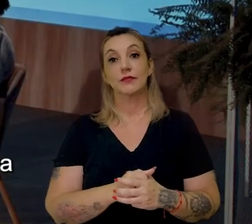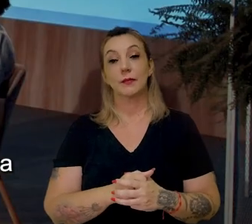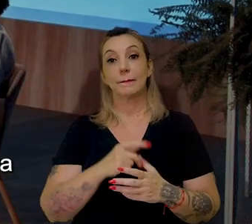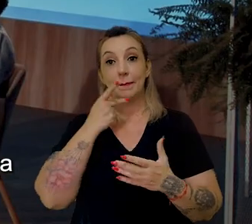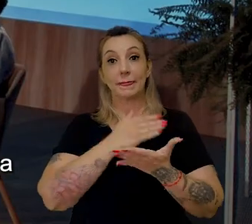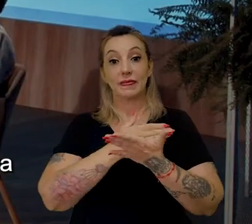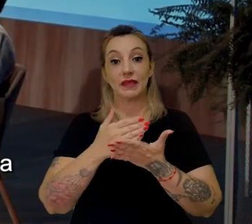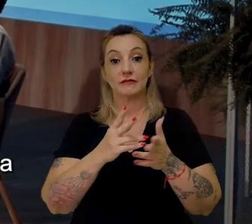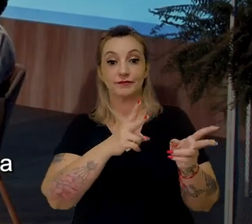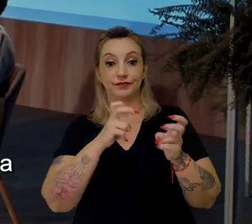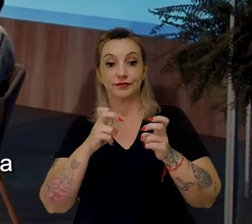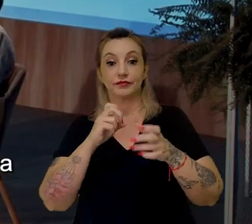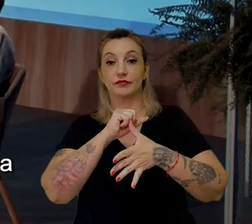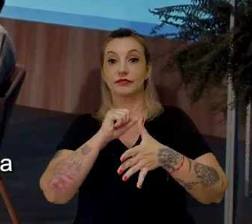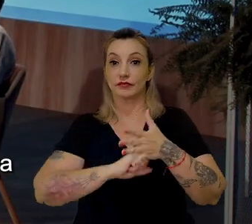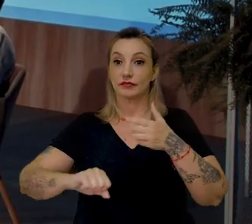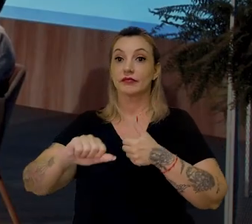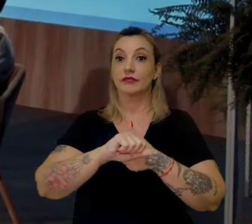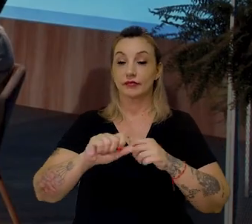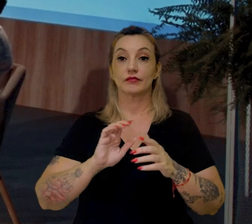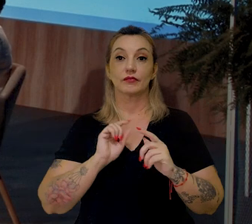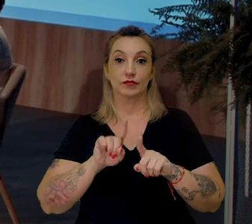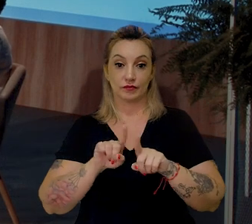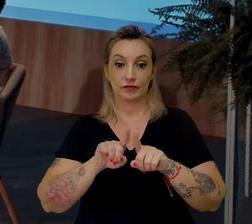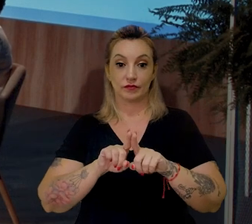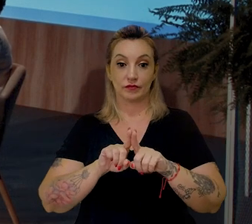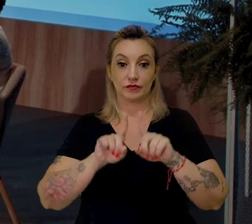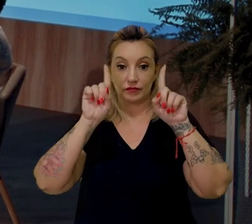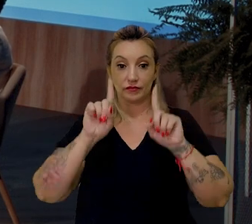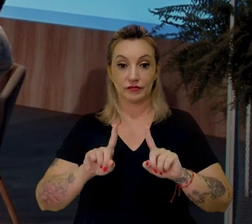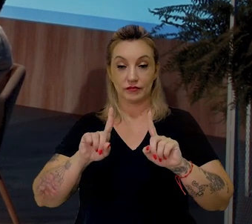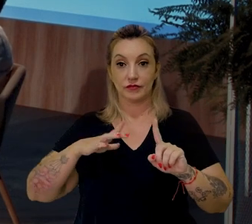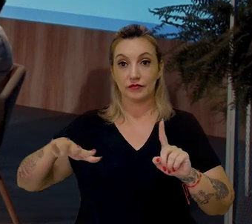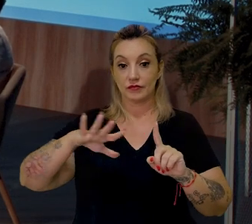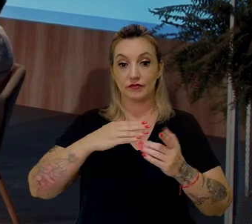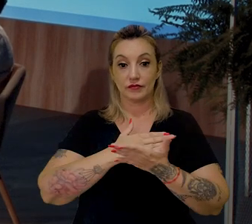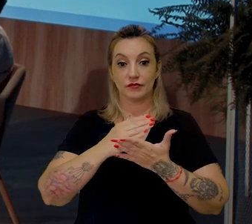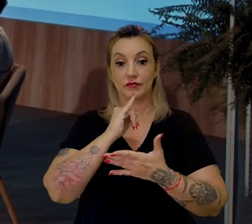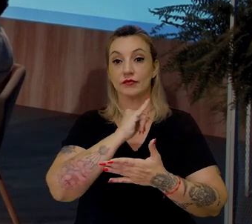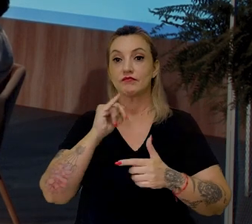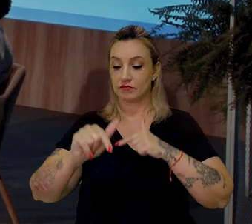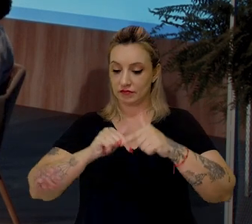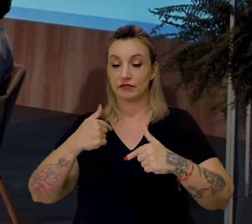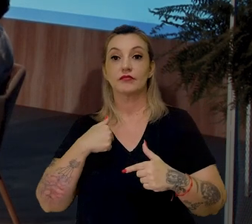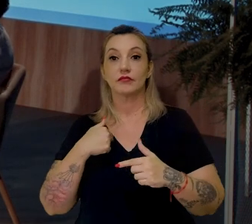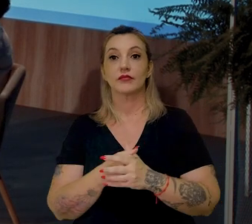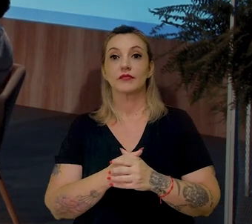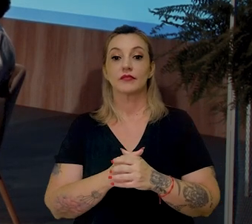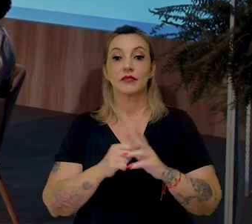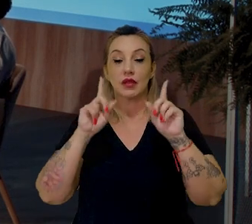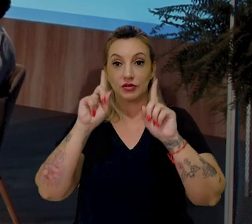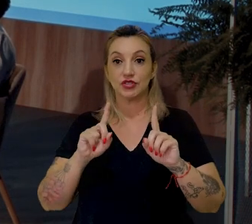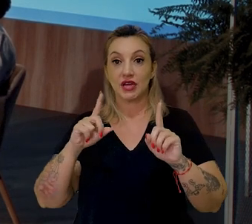falo a partir de uma perspectiva da sociedade civil e também do direito à cidade a partir do Instituto e que trabalho em que o